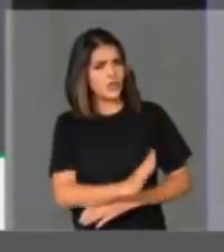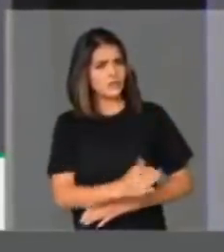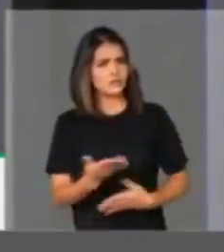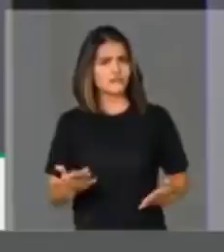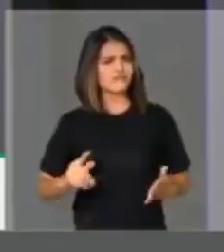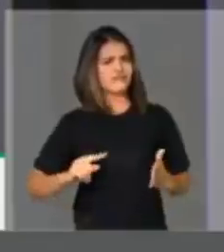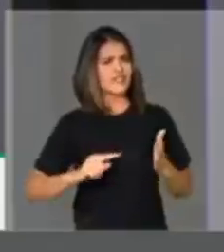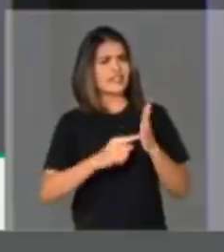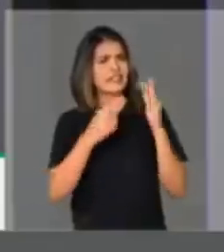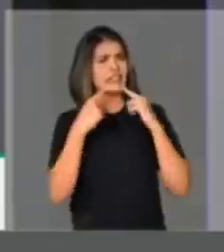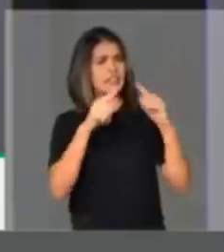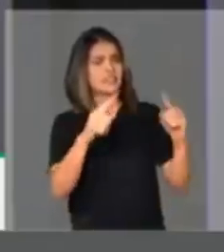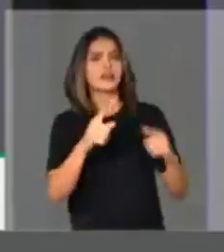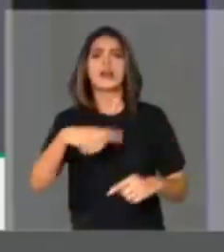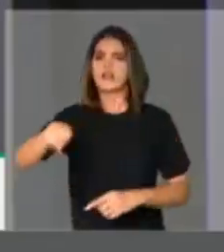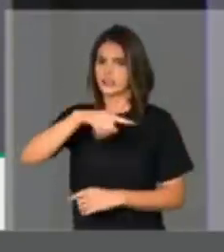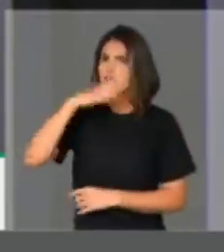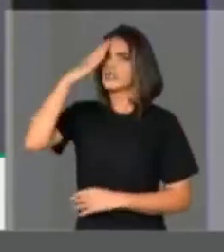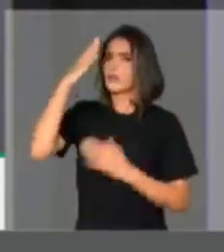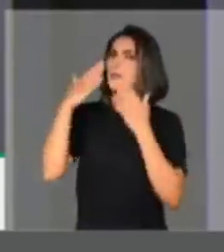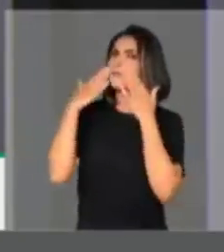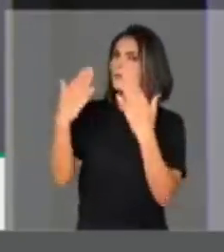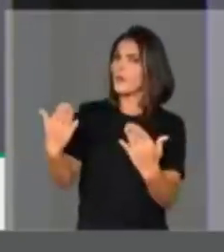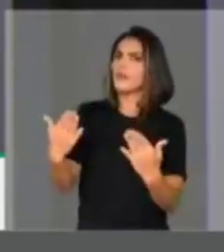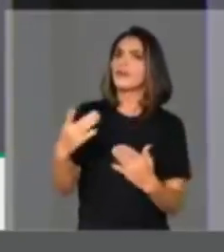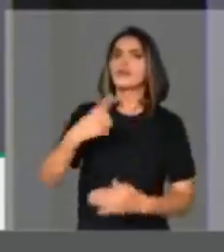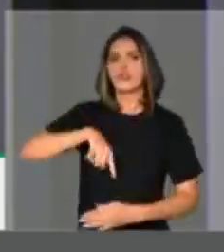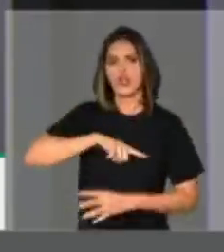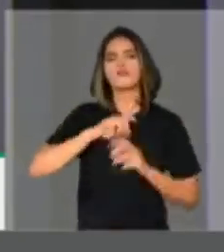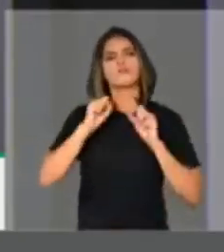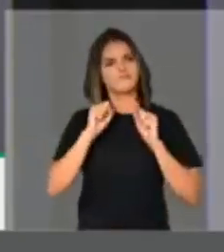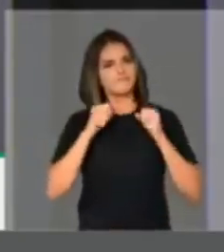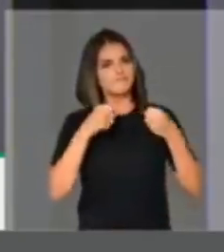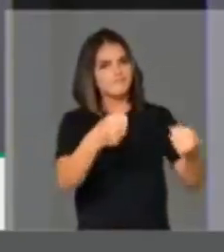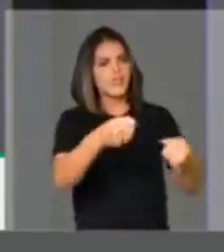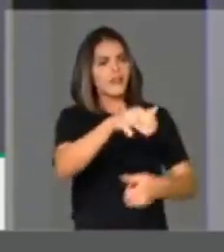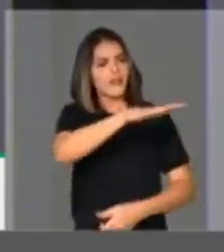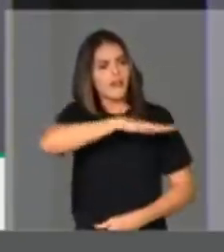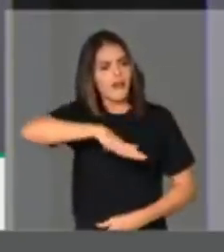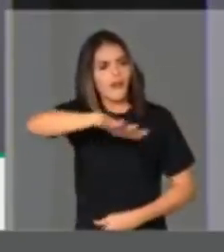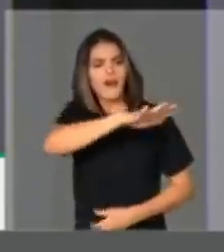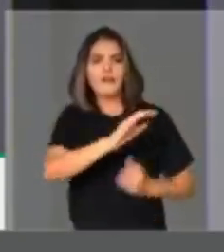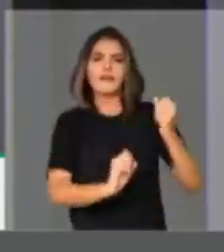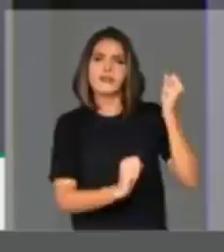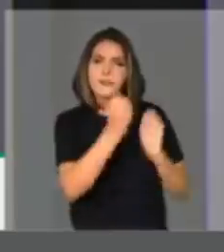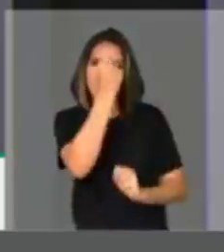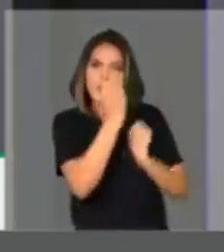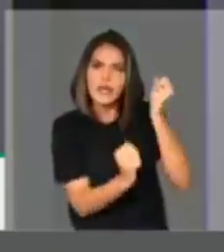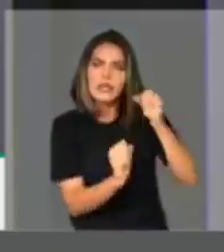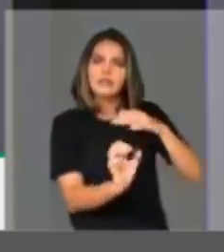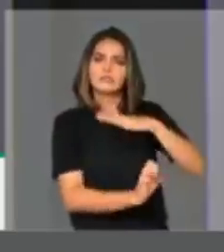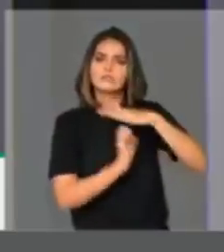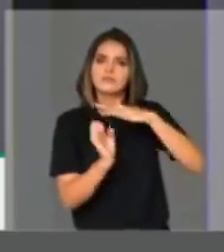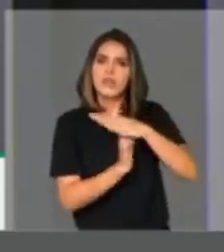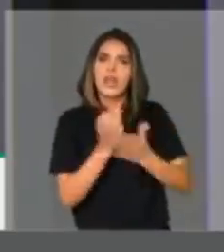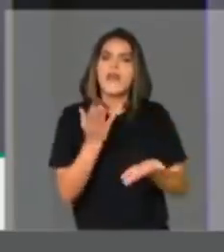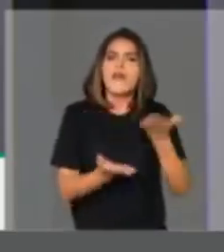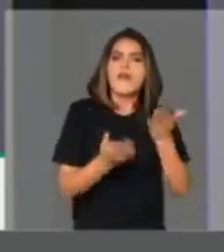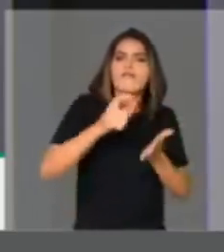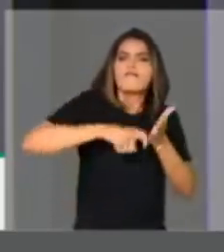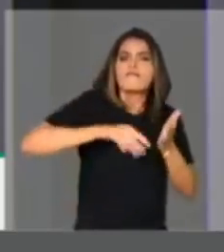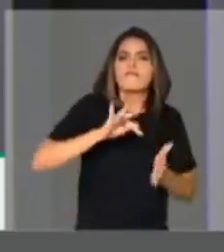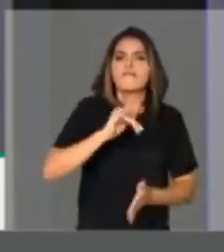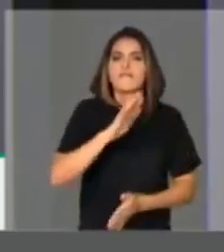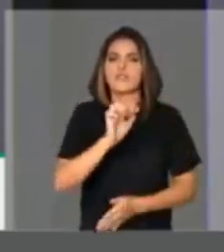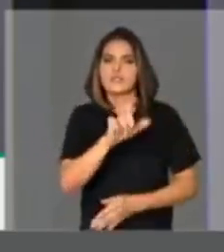Todos sabem aqui, é público nesta casa, que somos os maiores defensores do setor produtivo, do equilíbrio fiscal, da